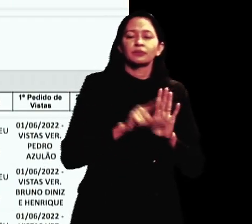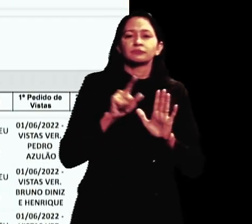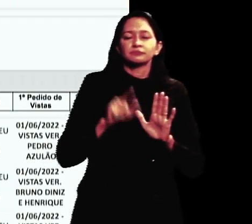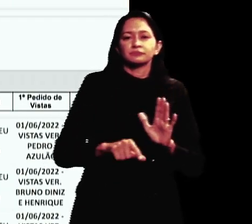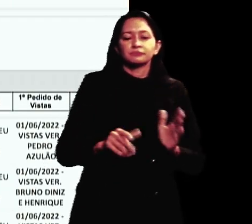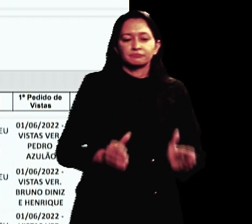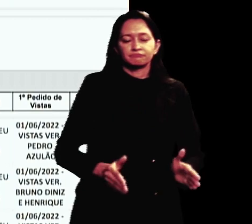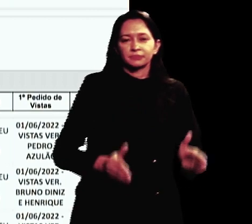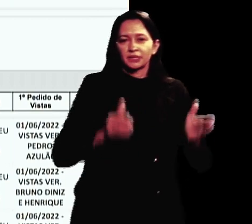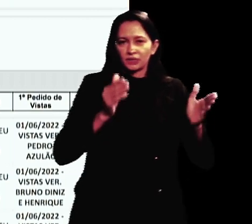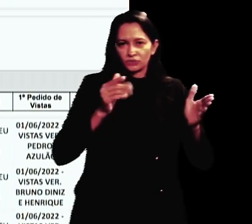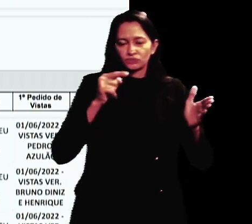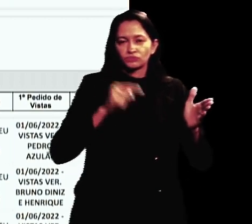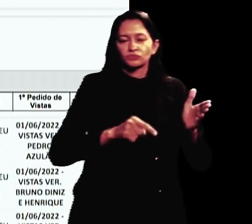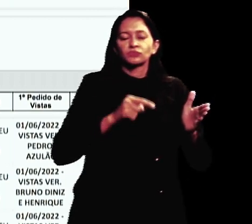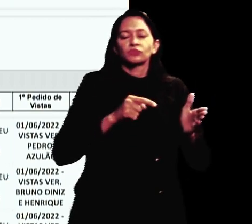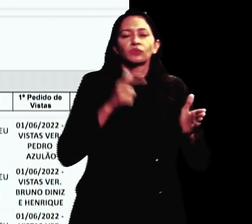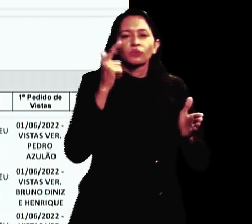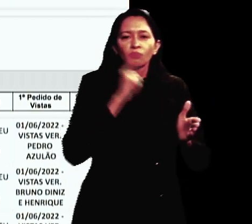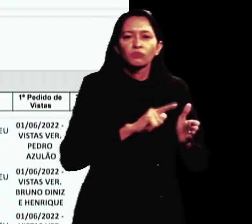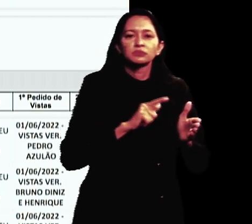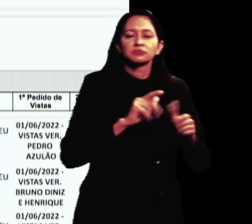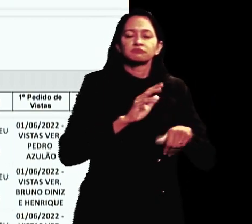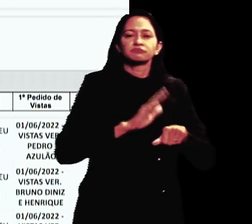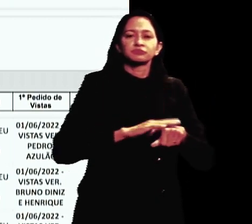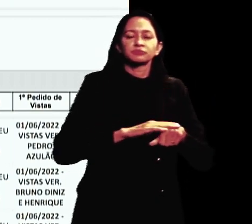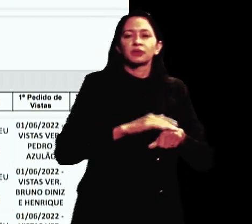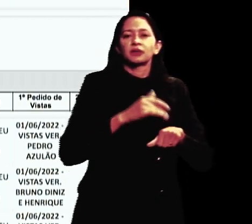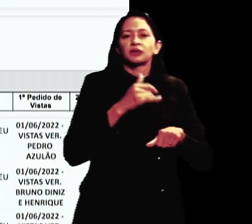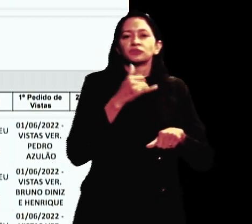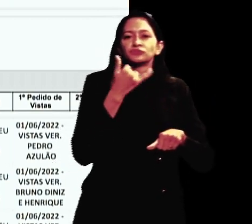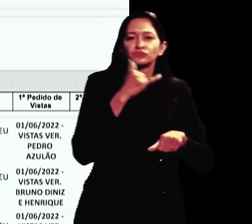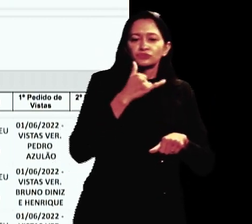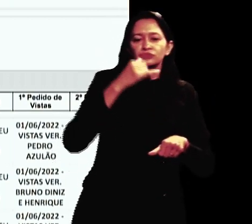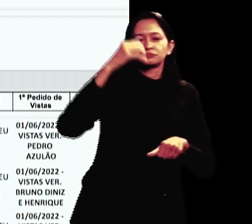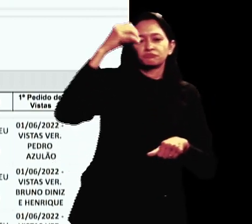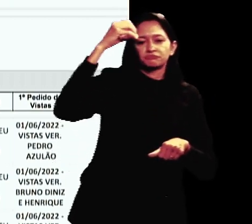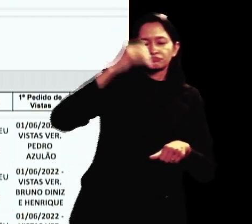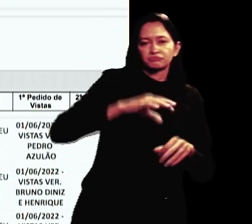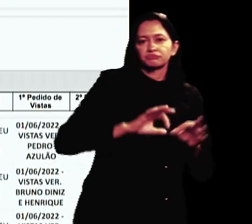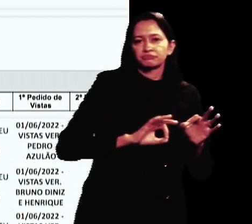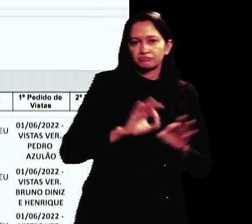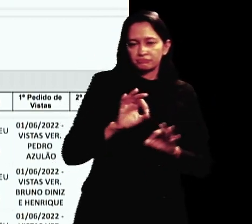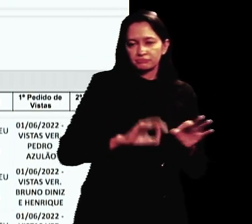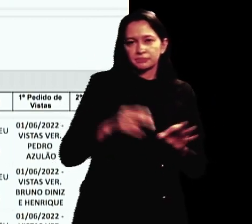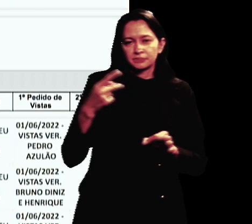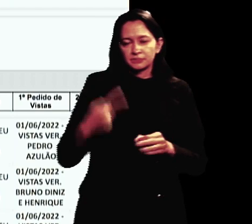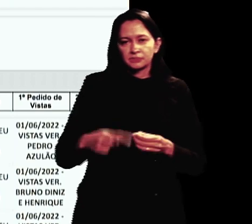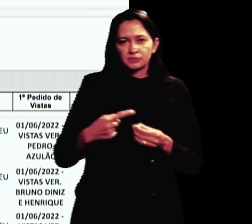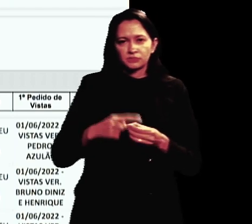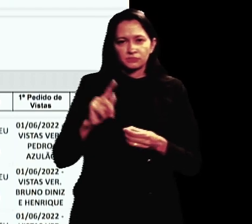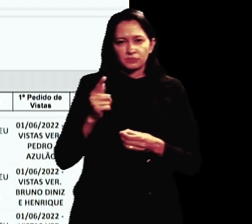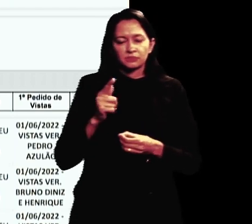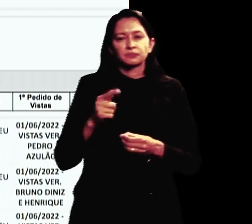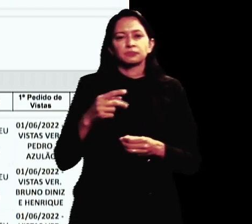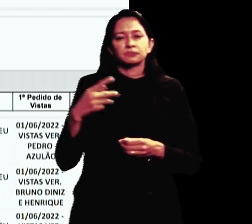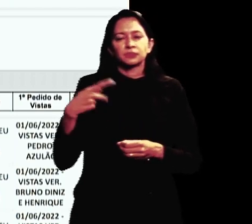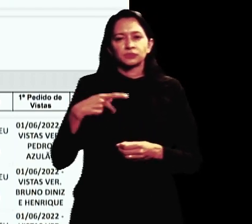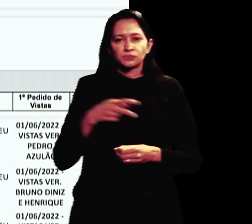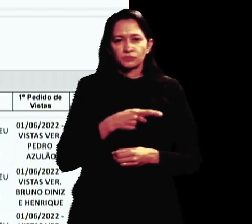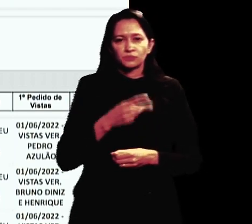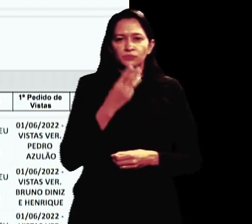energia nos prédios públicos e privados dotados de elevadores no âmbito do município de Goiânia. Vereador Pastor Wilson, pela